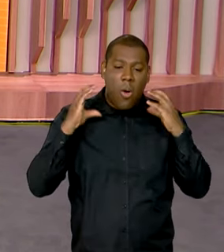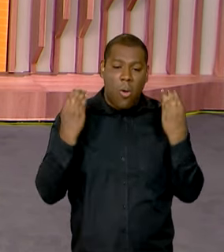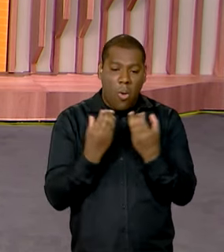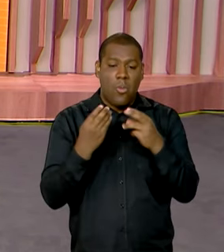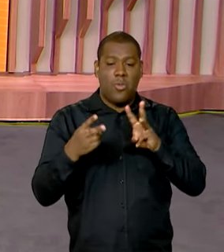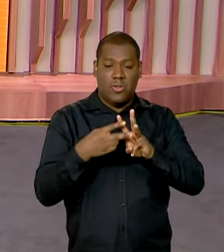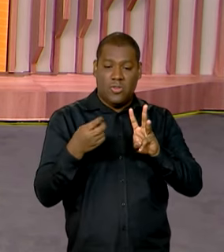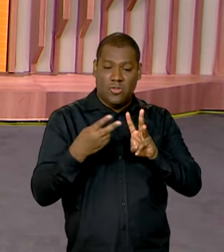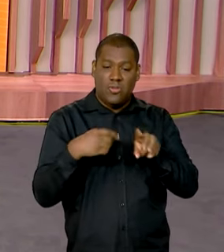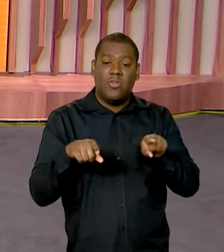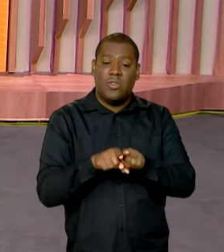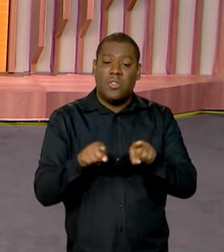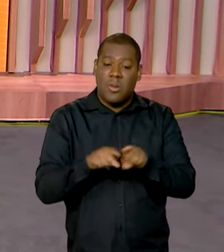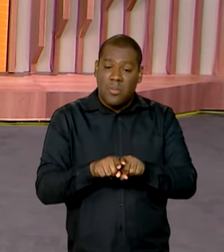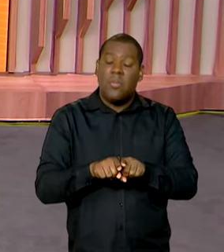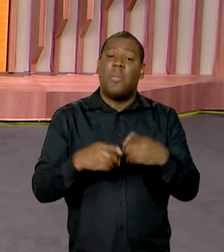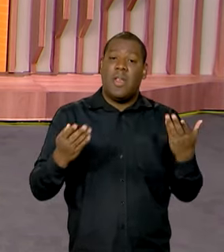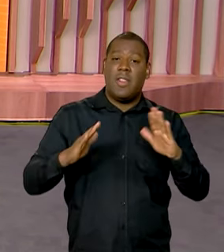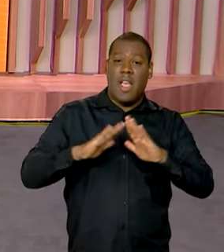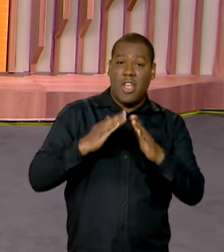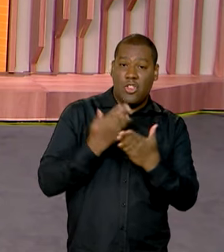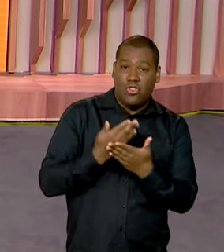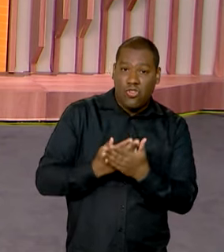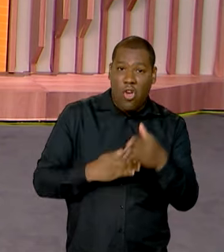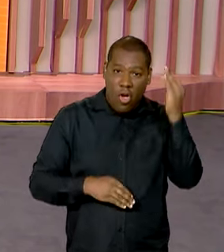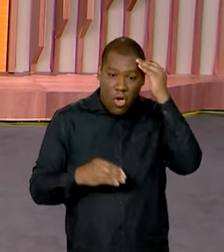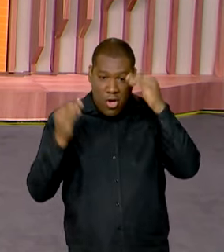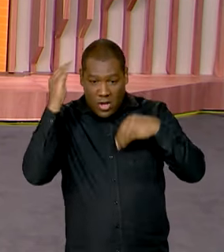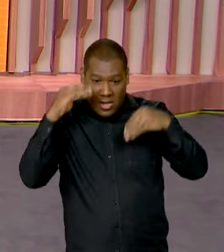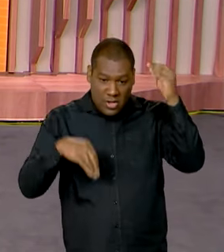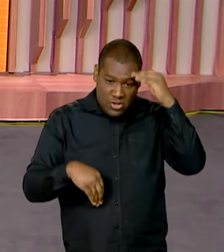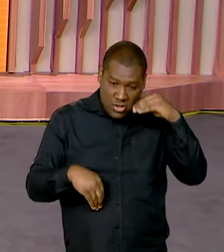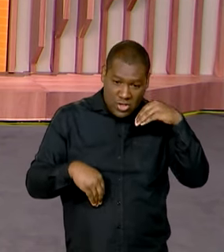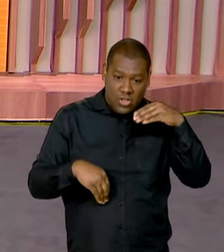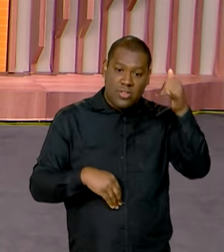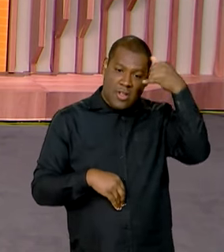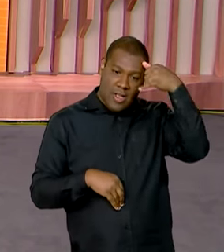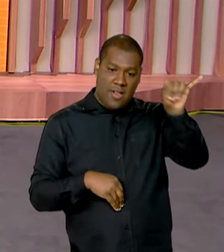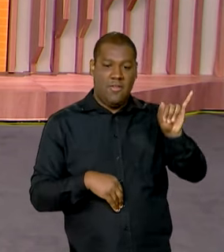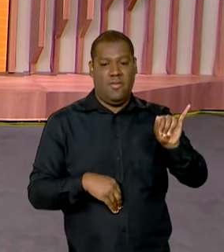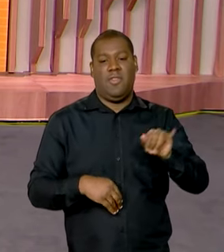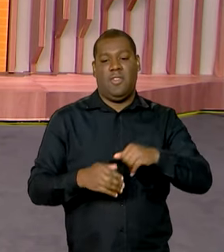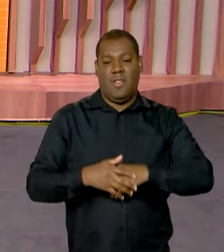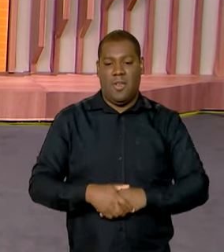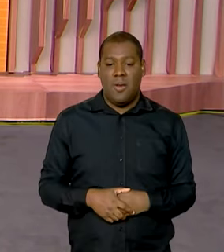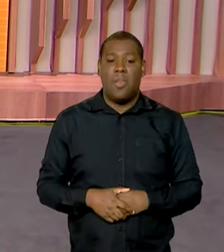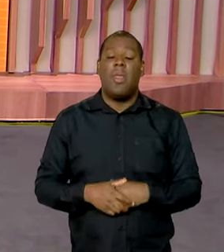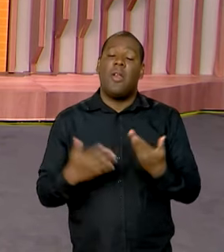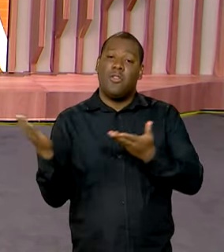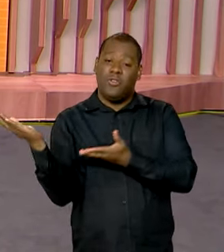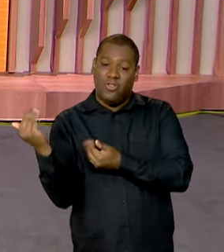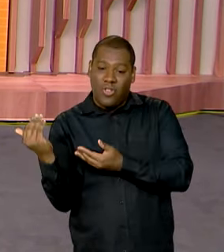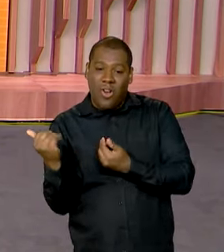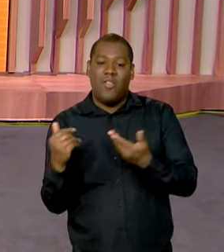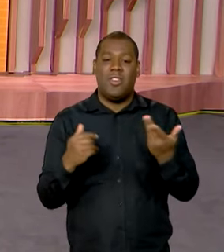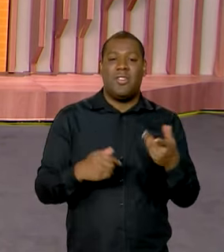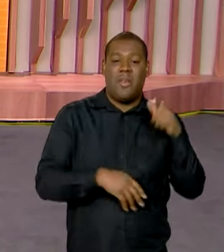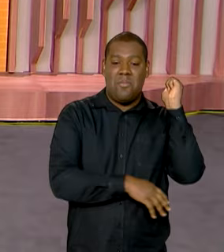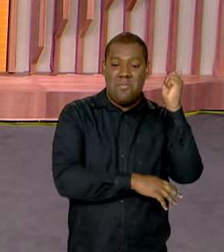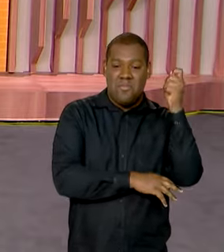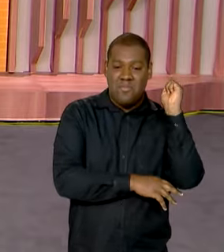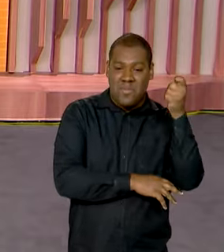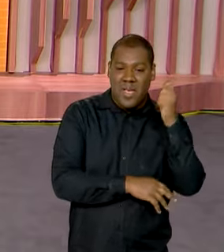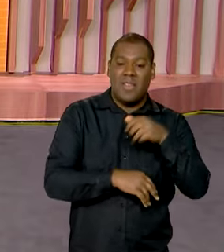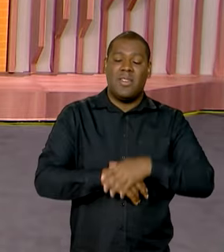também combater a evasão escolar entre os jovens de famílias que vivem da pesca artesanal. É o programa